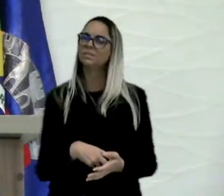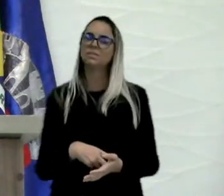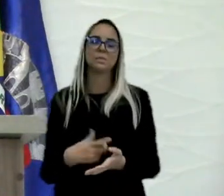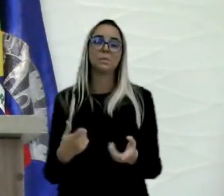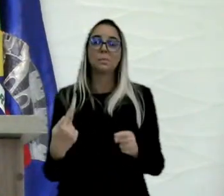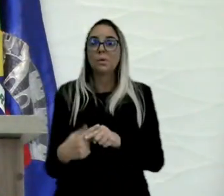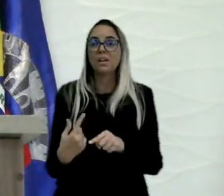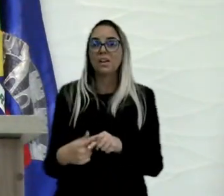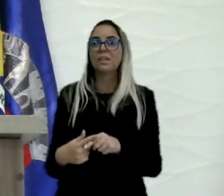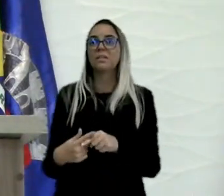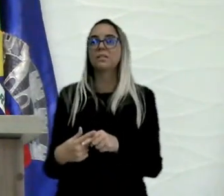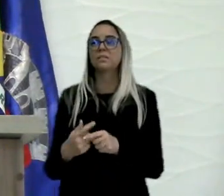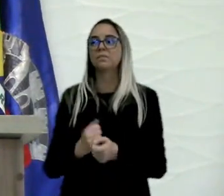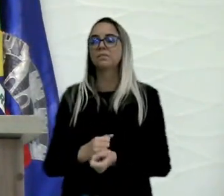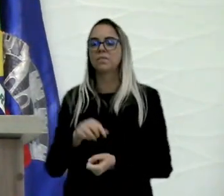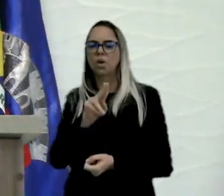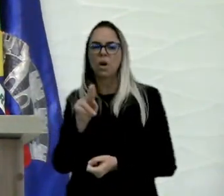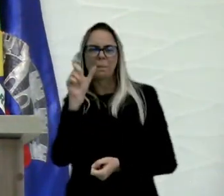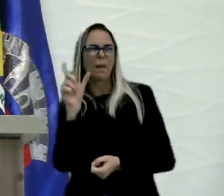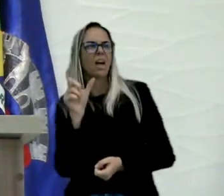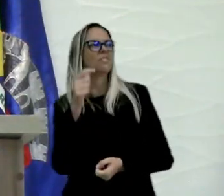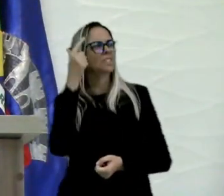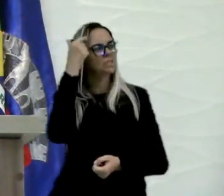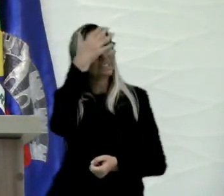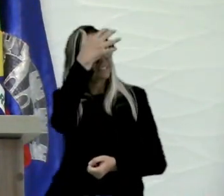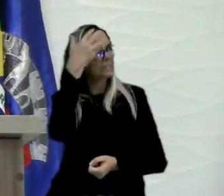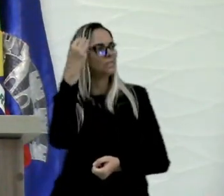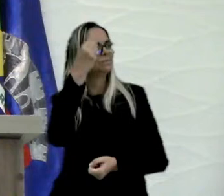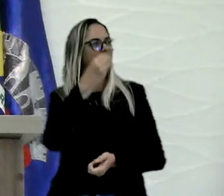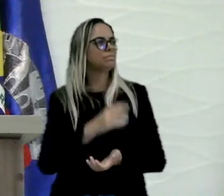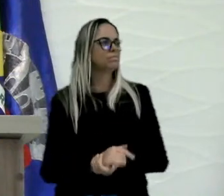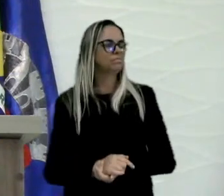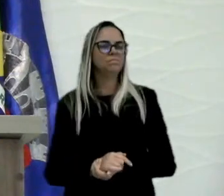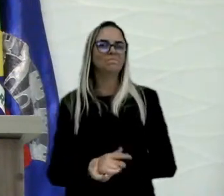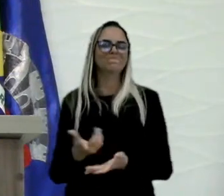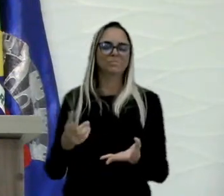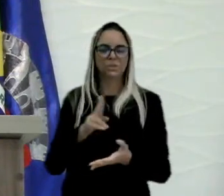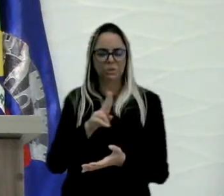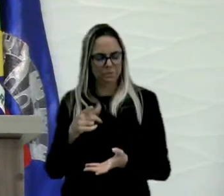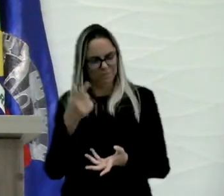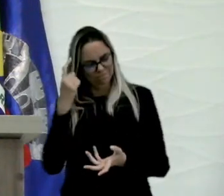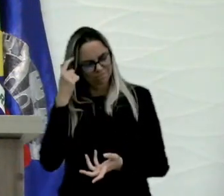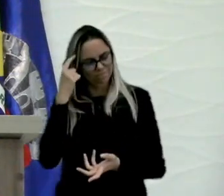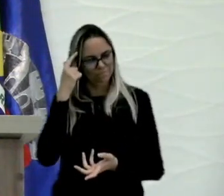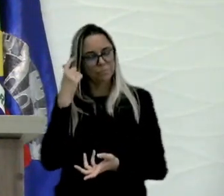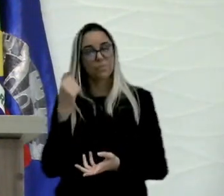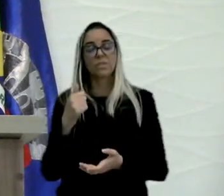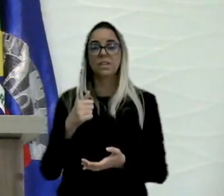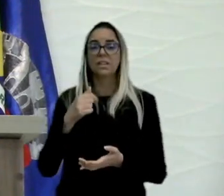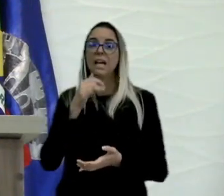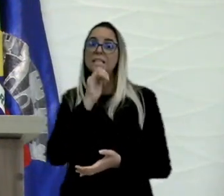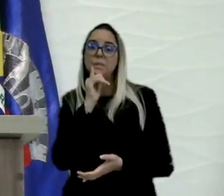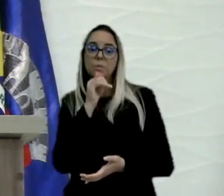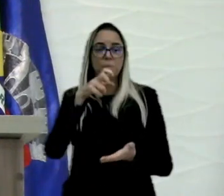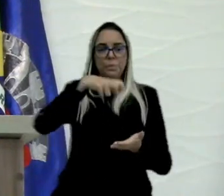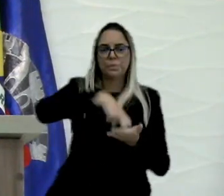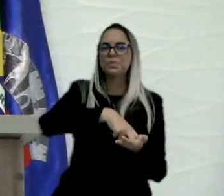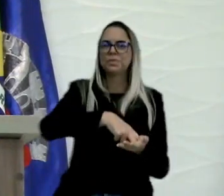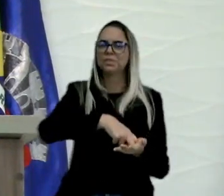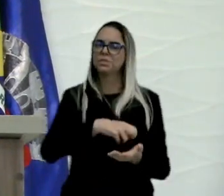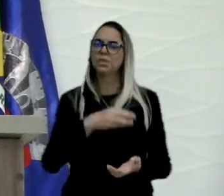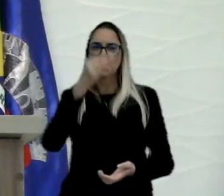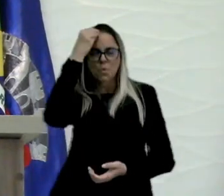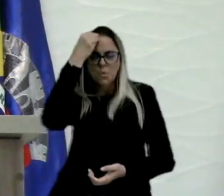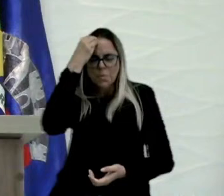sendo como é se chama que eu me esqueci o nome aqui agora eu me esqueci até como chama condenar os culpados e